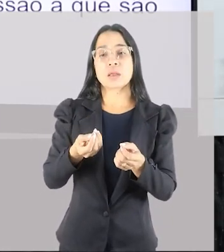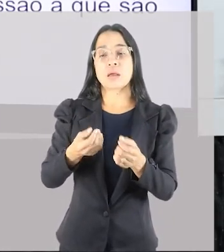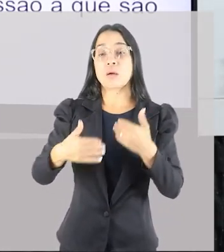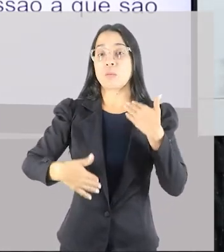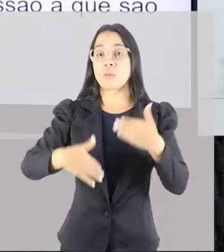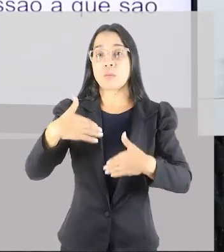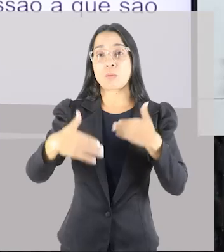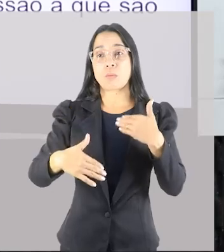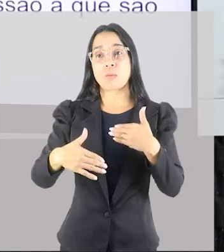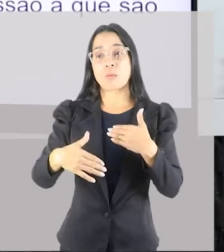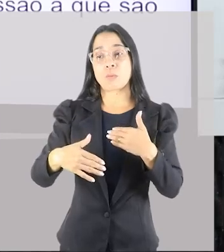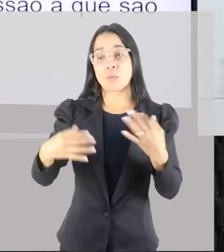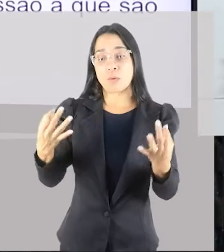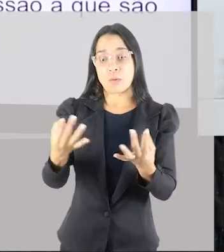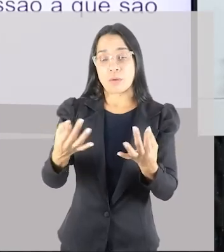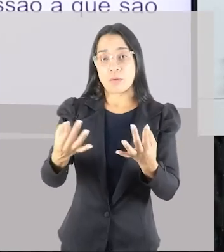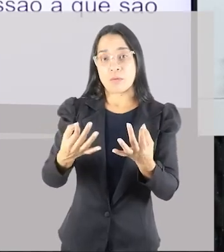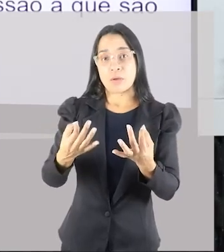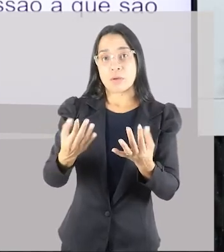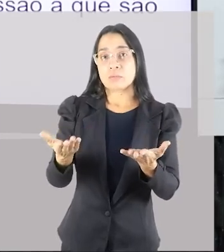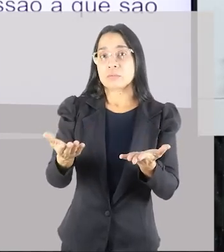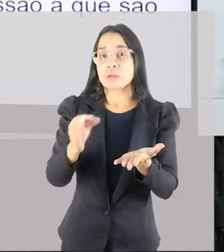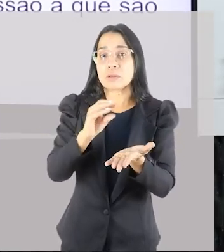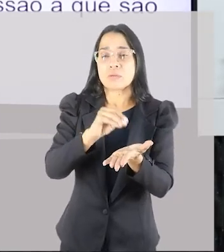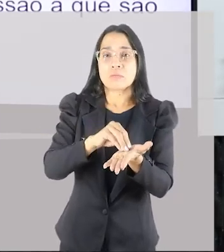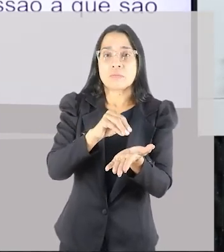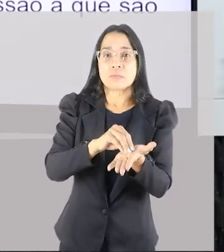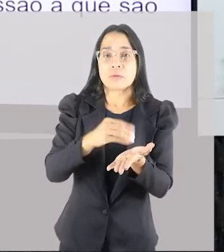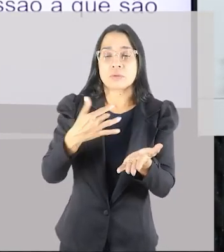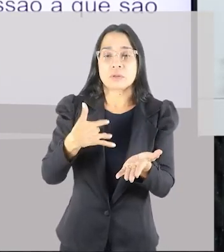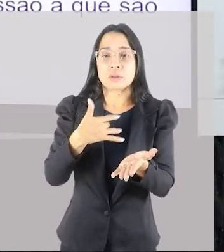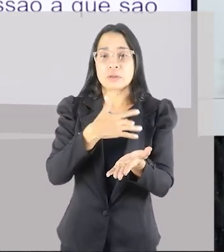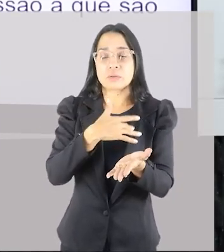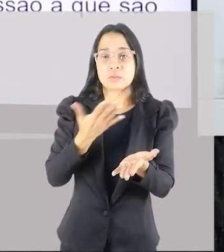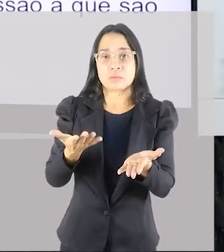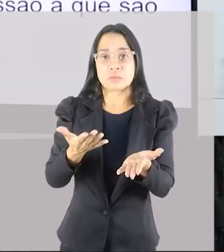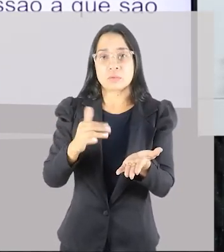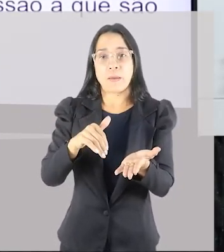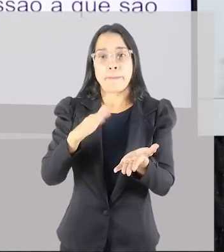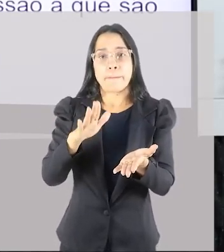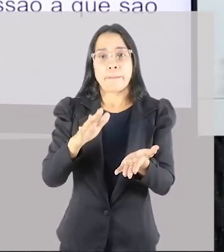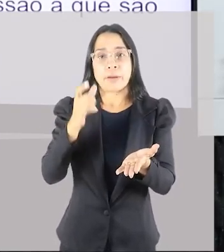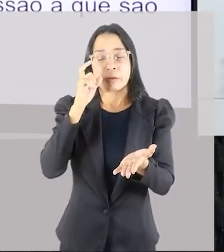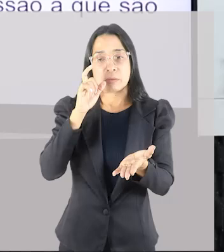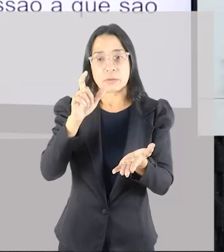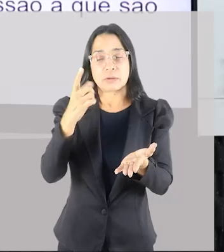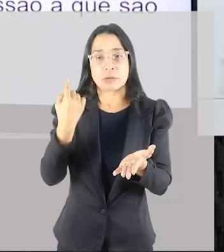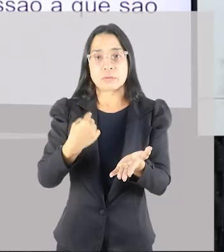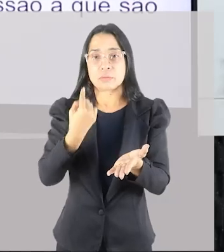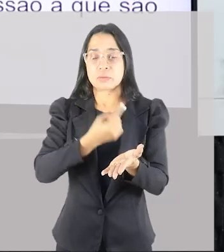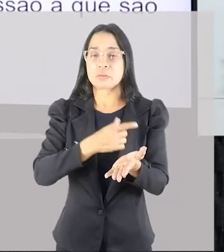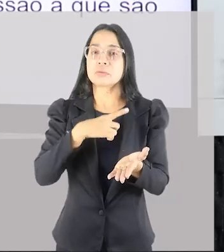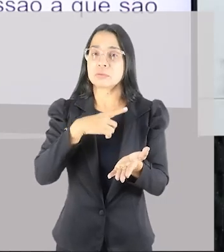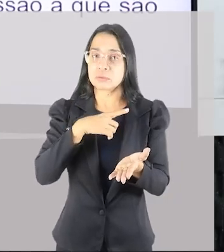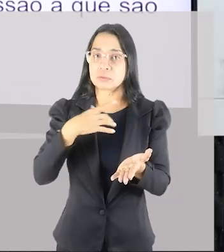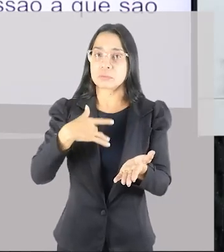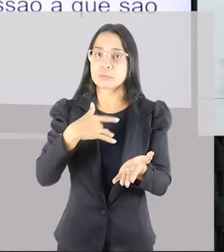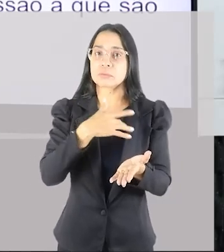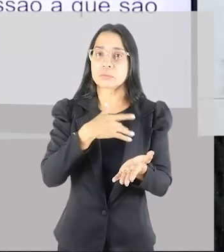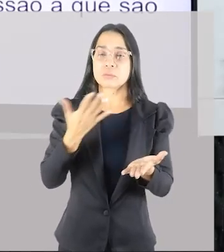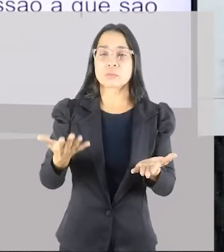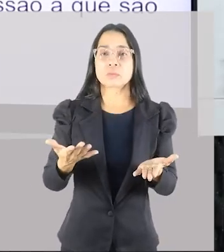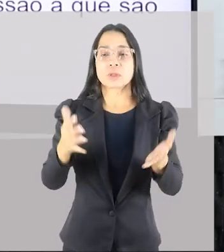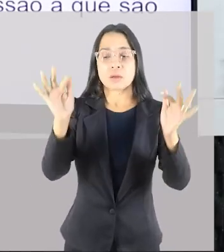corporal x seria a ausência da Saúde O que é mais interessante para todos nós ter saúde certo